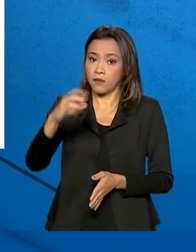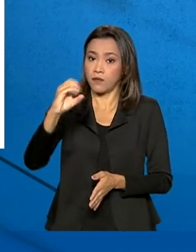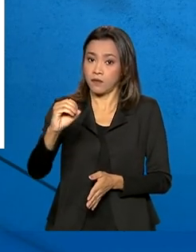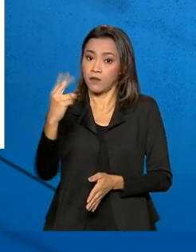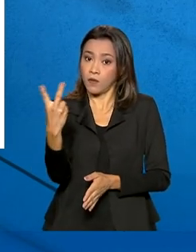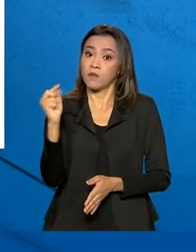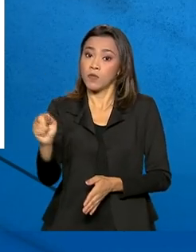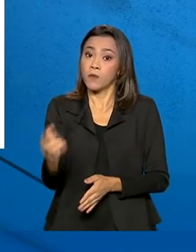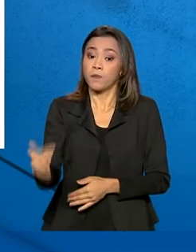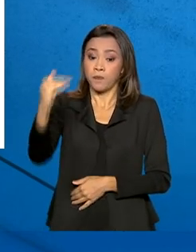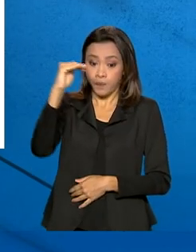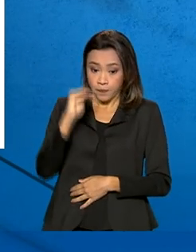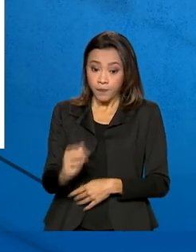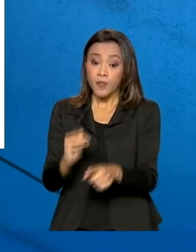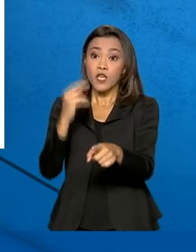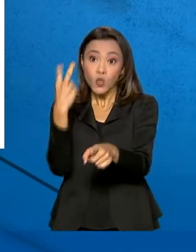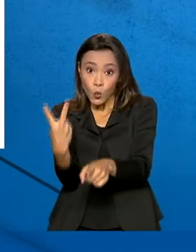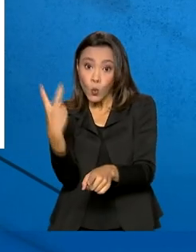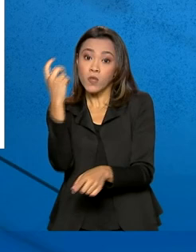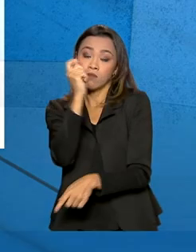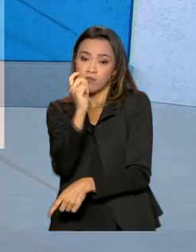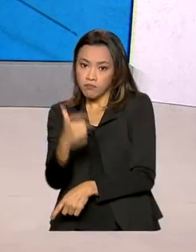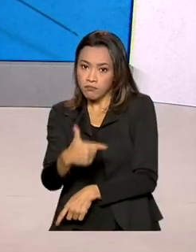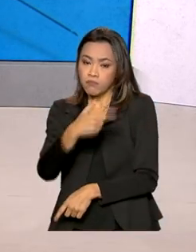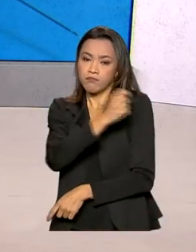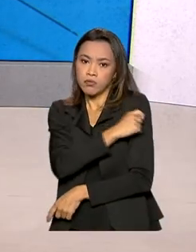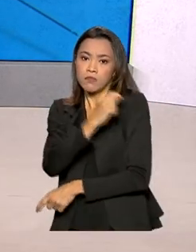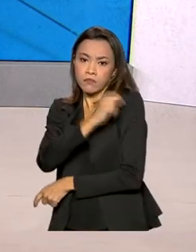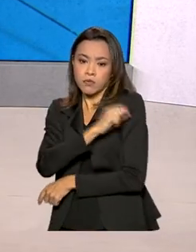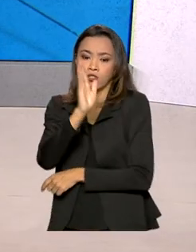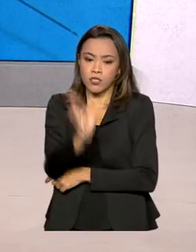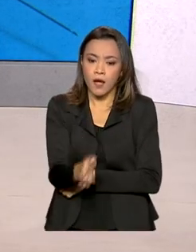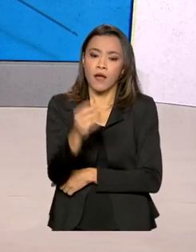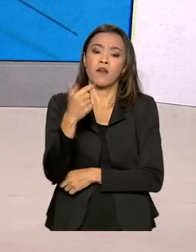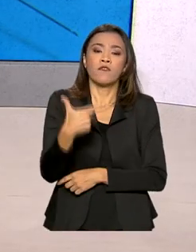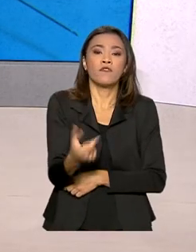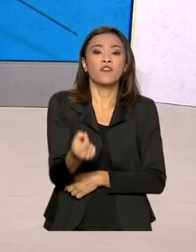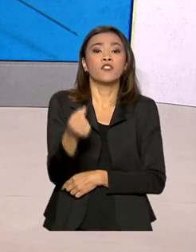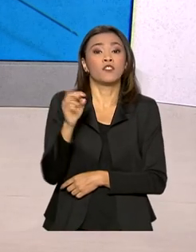702001 vacinadas com as duas doses 21 milhões e 37 mil